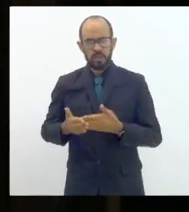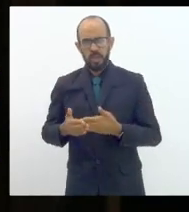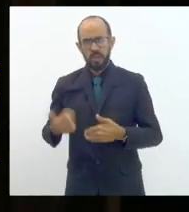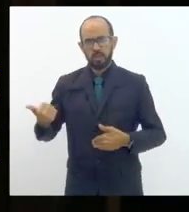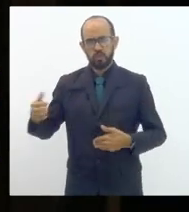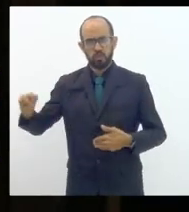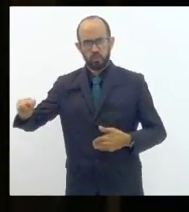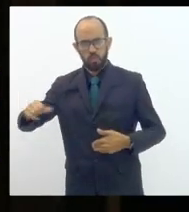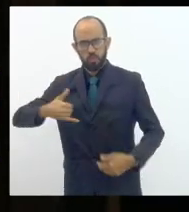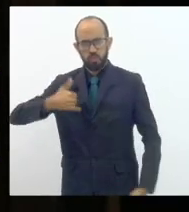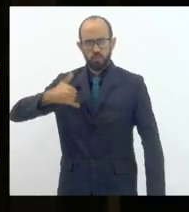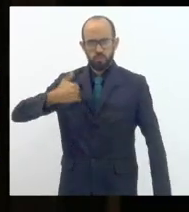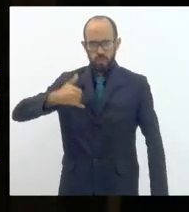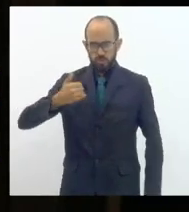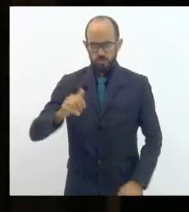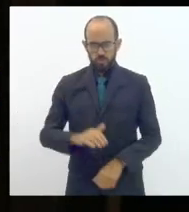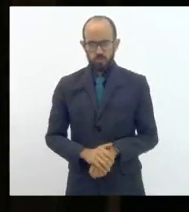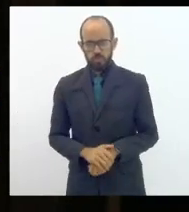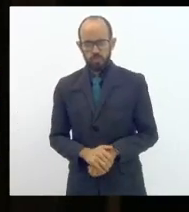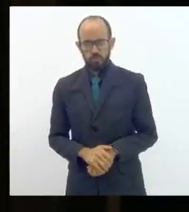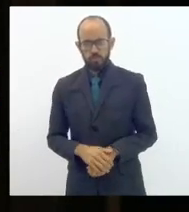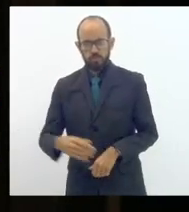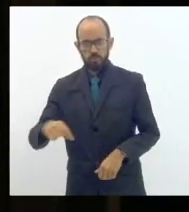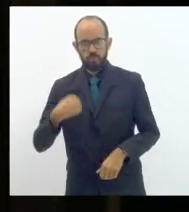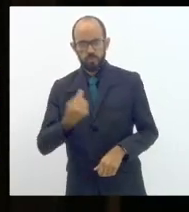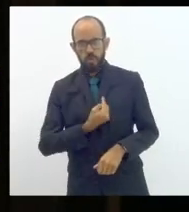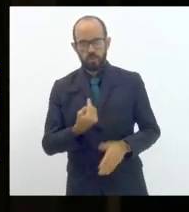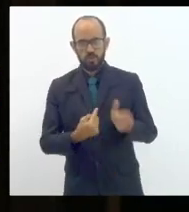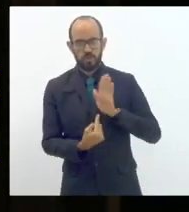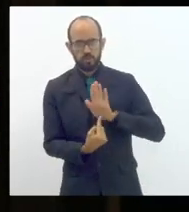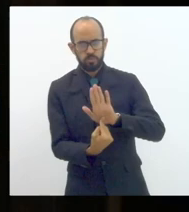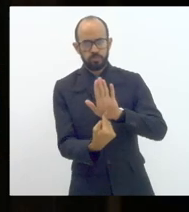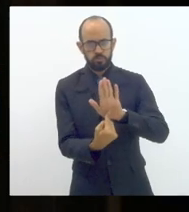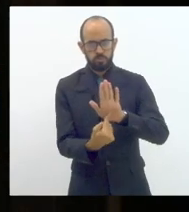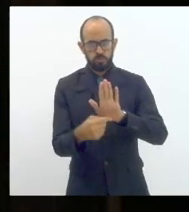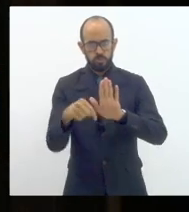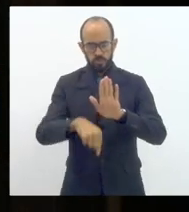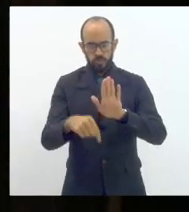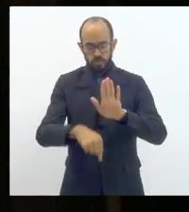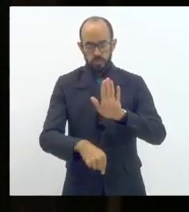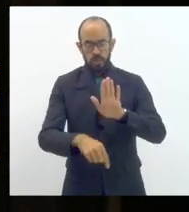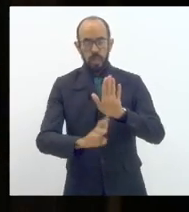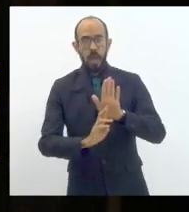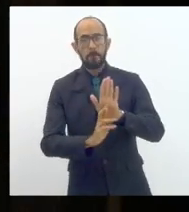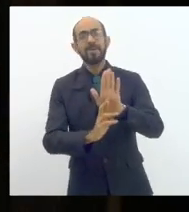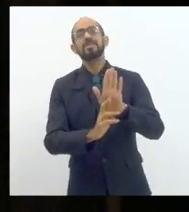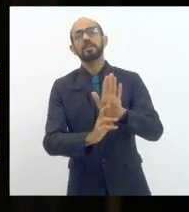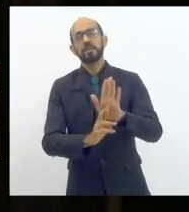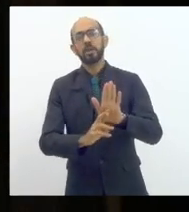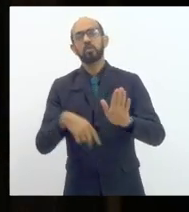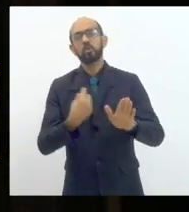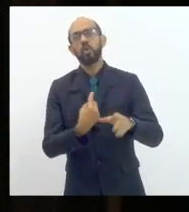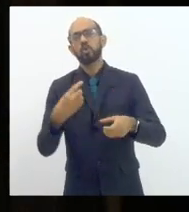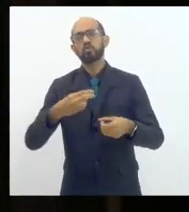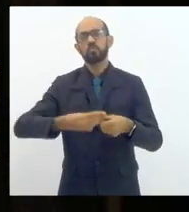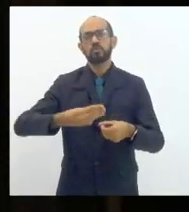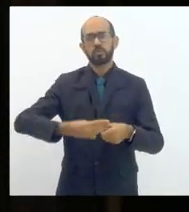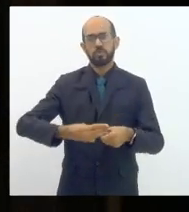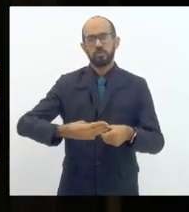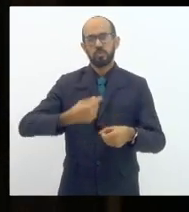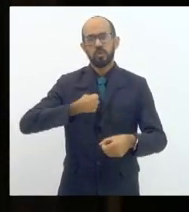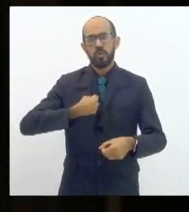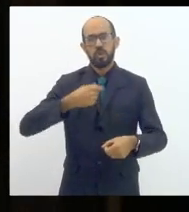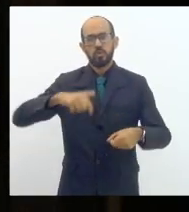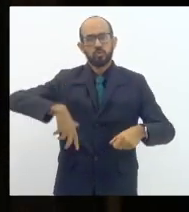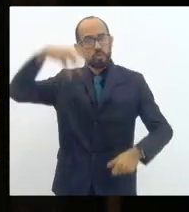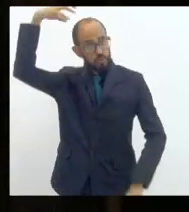17, 18 anos. Nós estamos aqui representando o município de vocês, nosso município. Eu estou aqui representando o município de Angra dos